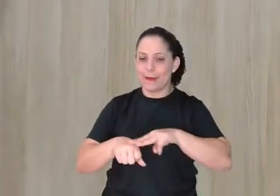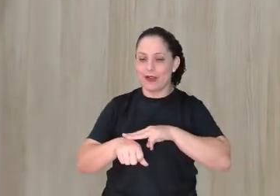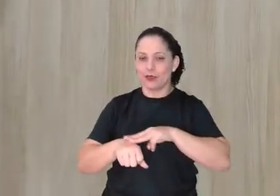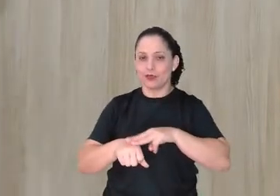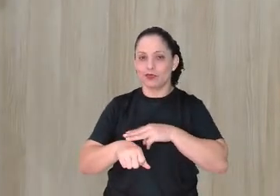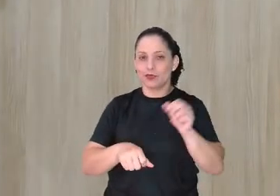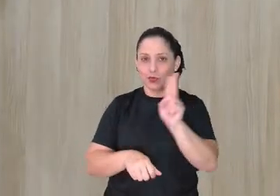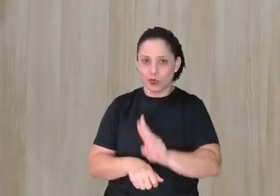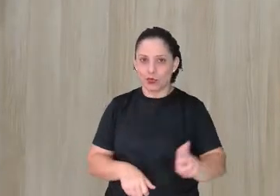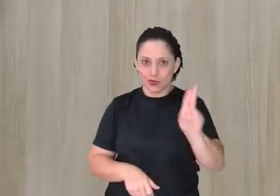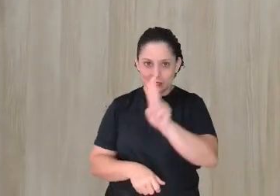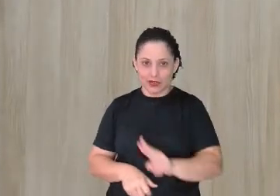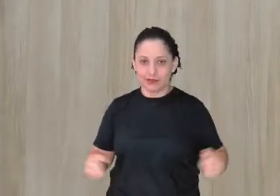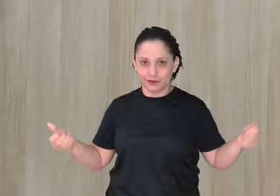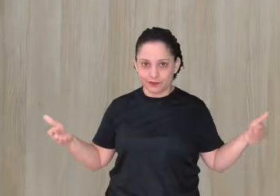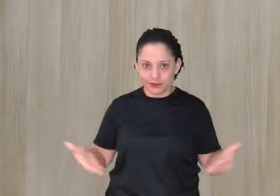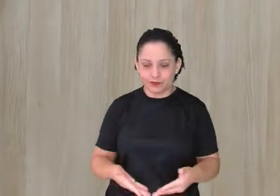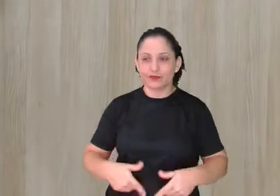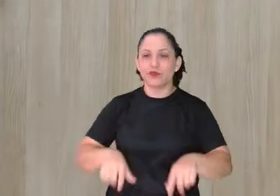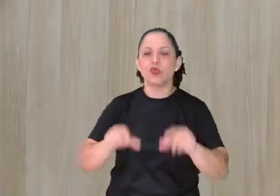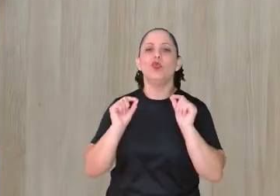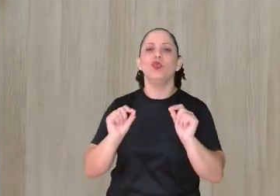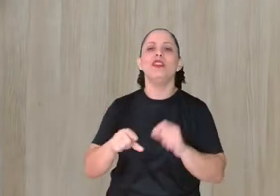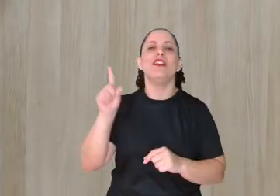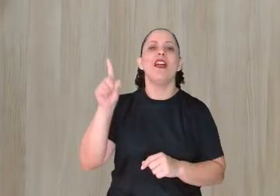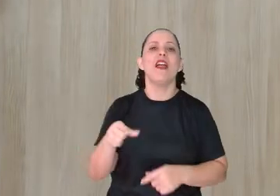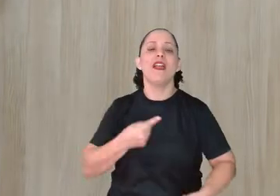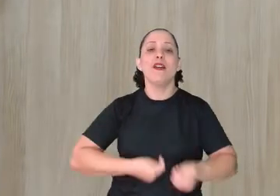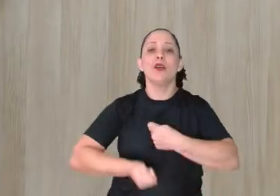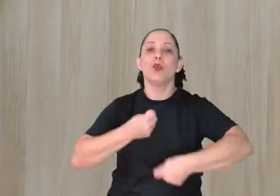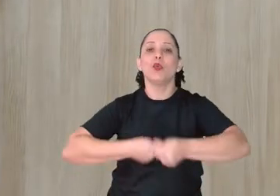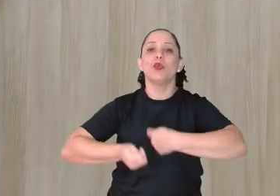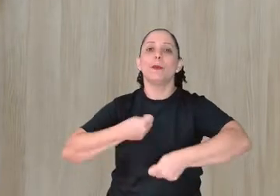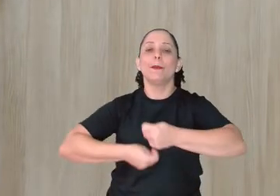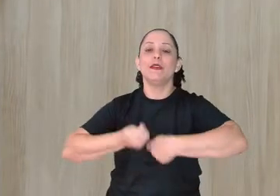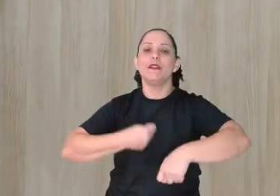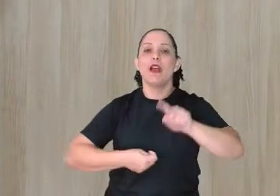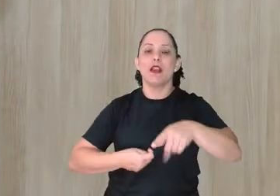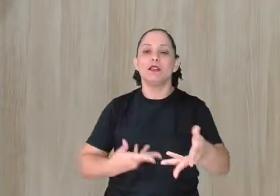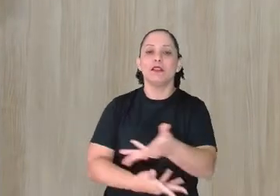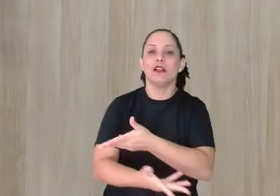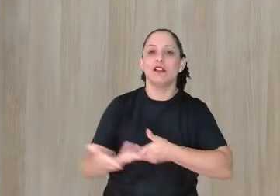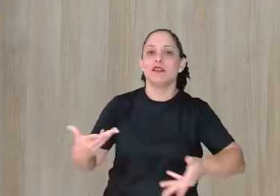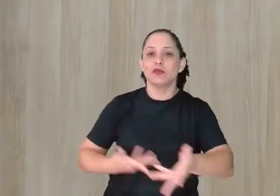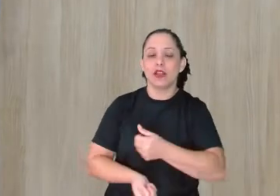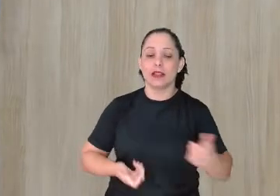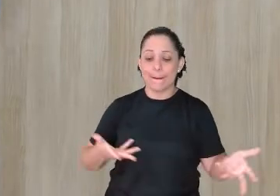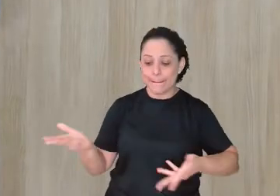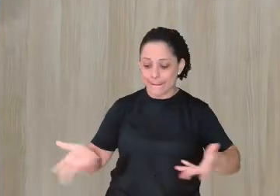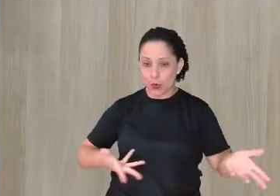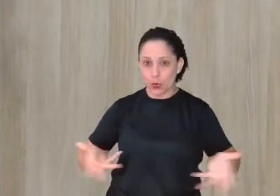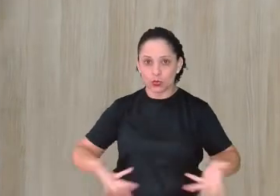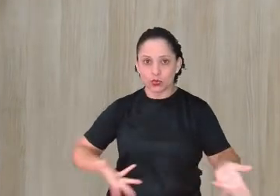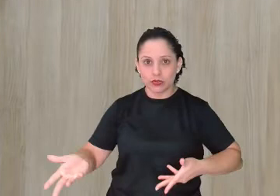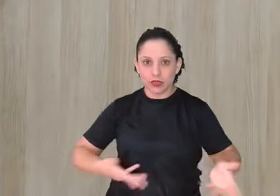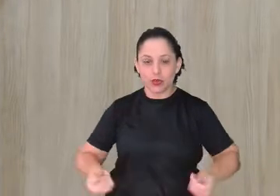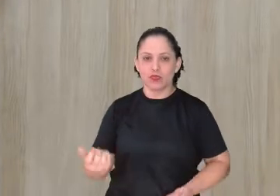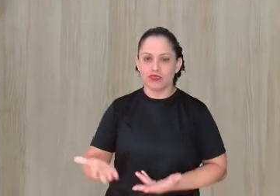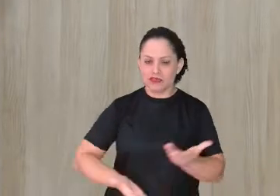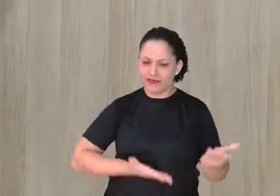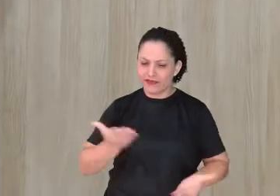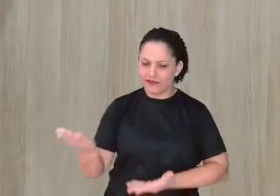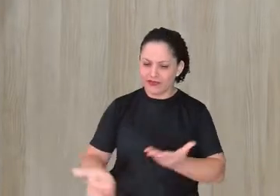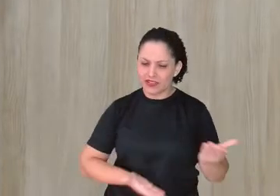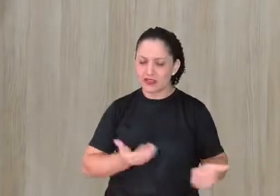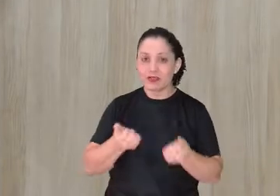dia mundialmente. Então, o que é economia? A economia, ela está baseada na produção de bens e serviços,